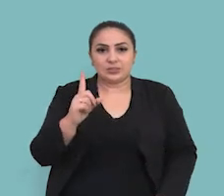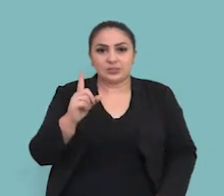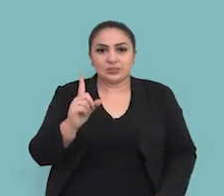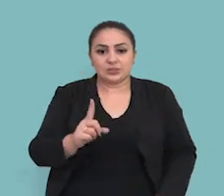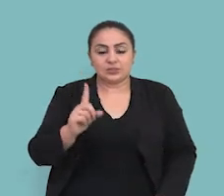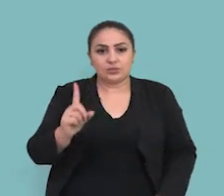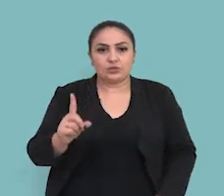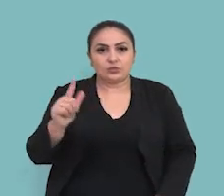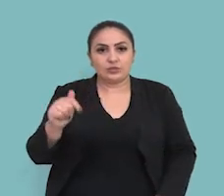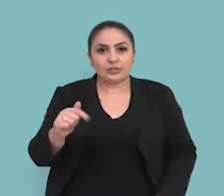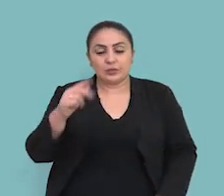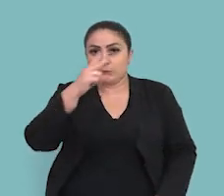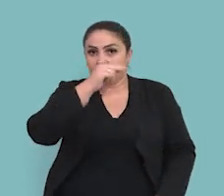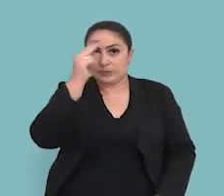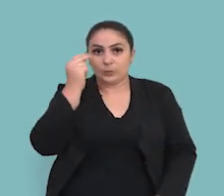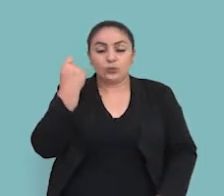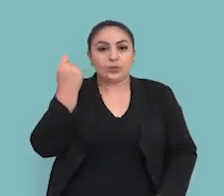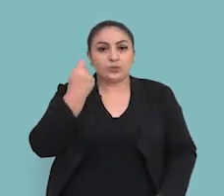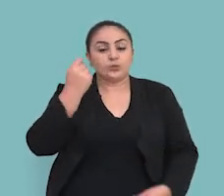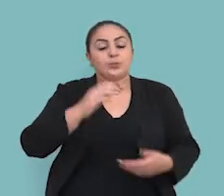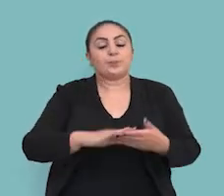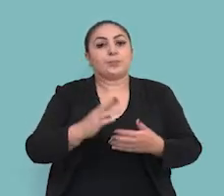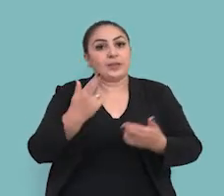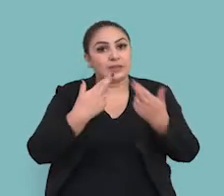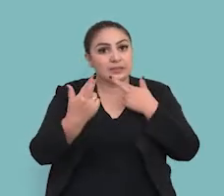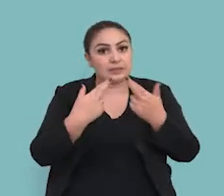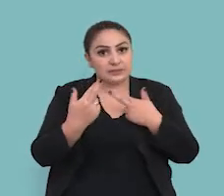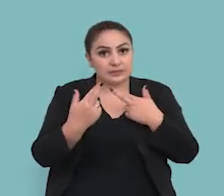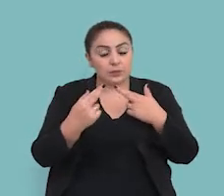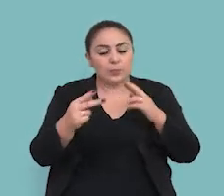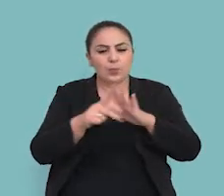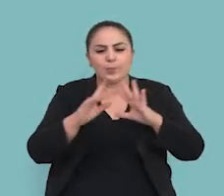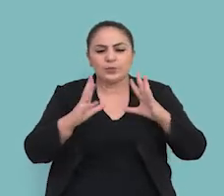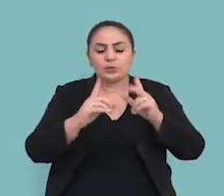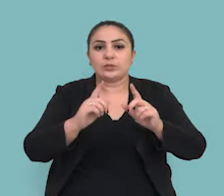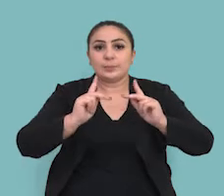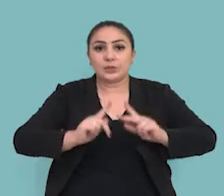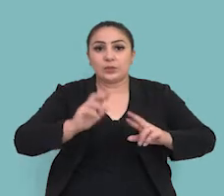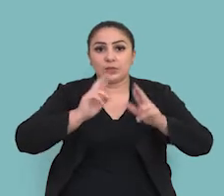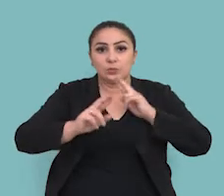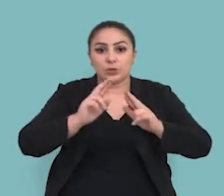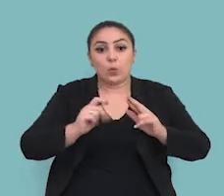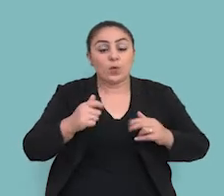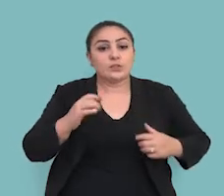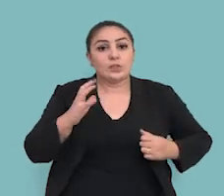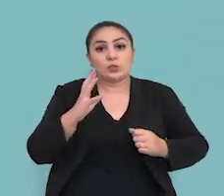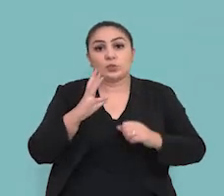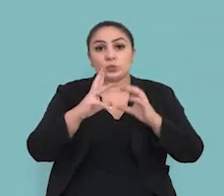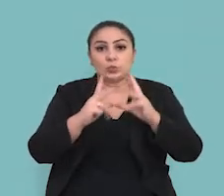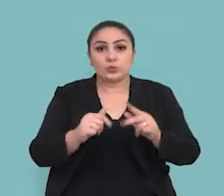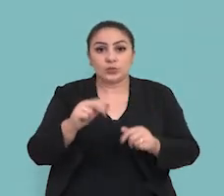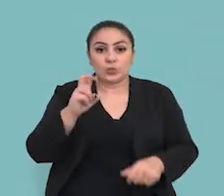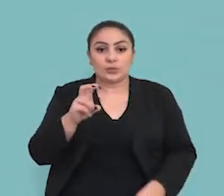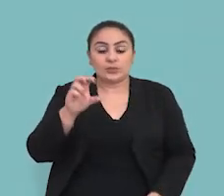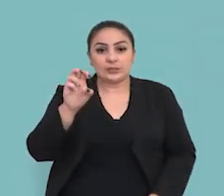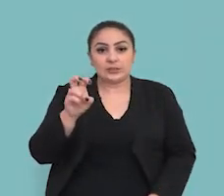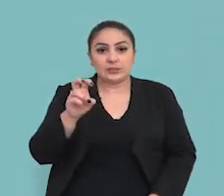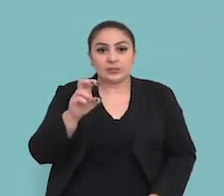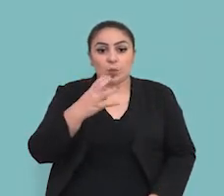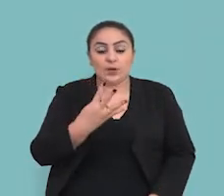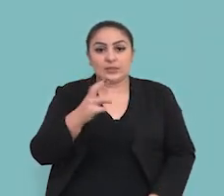atingimos 117 municípios do Rio Grande do Sul. Em relação aos respondentes, a maioria